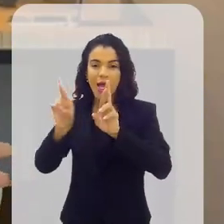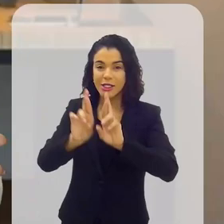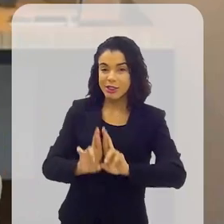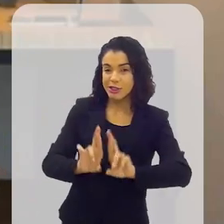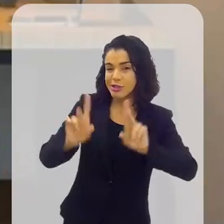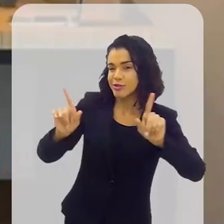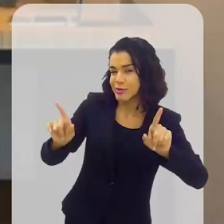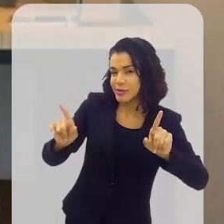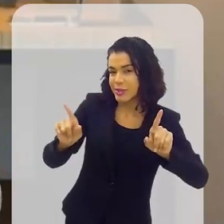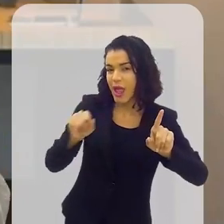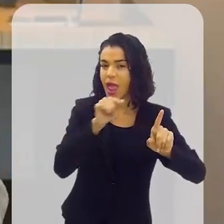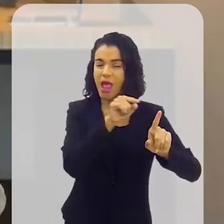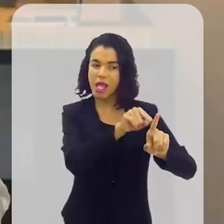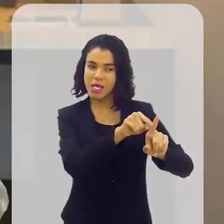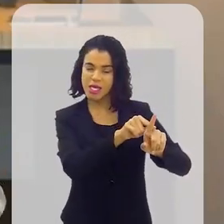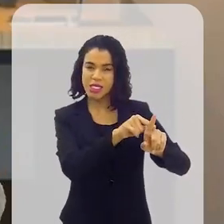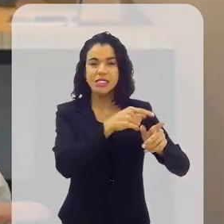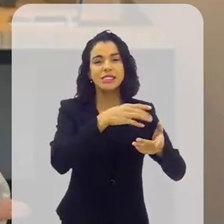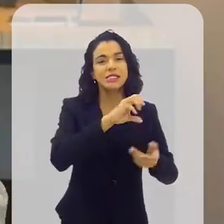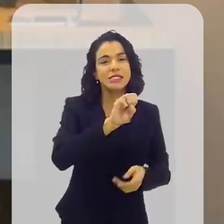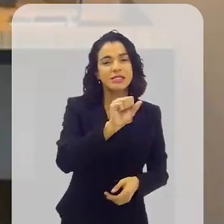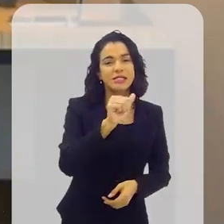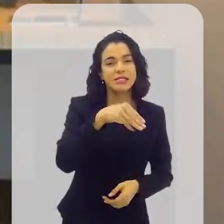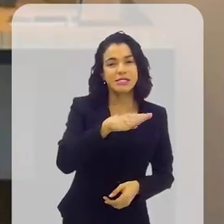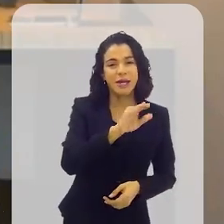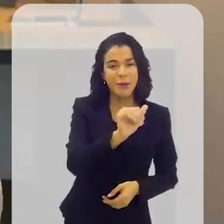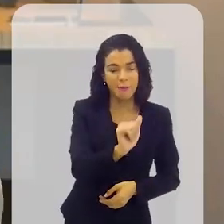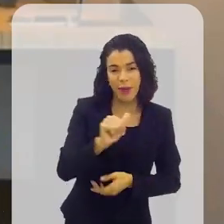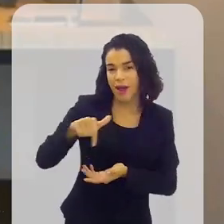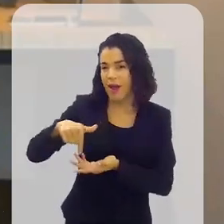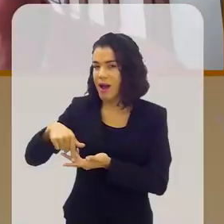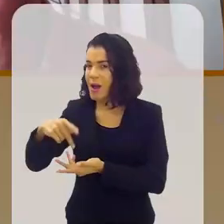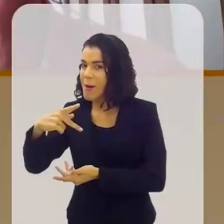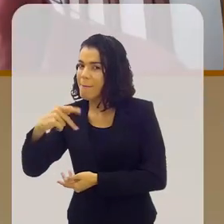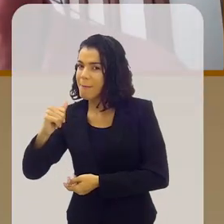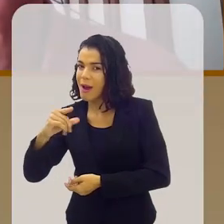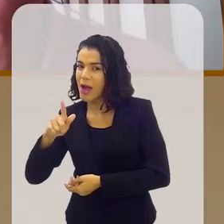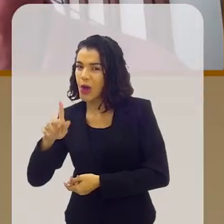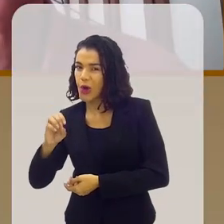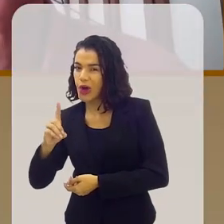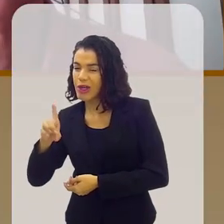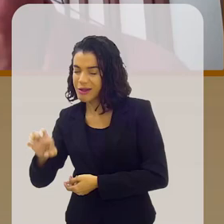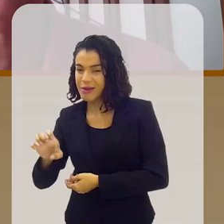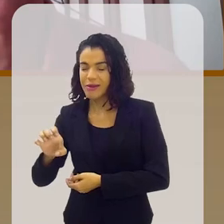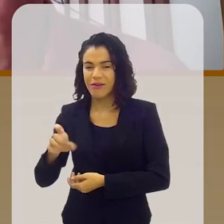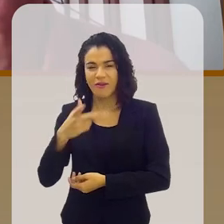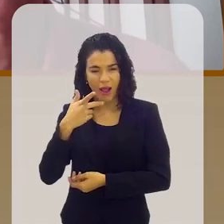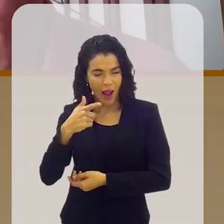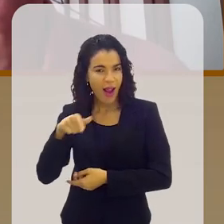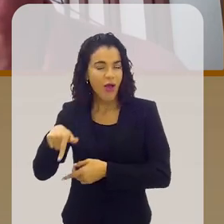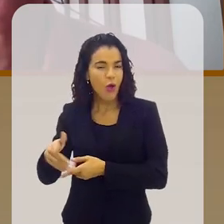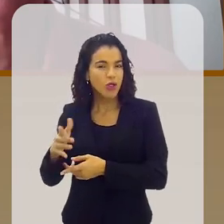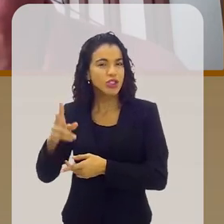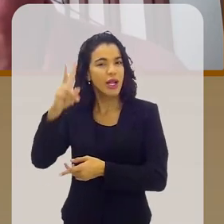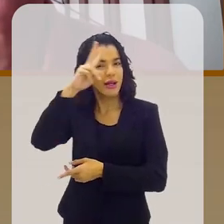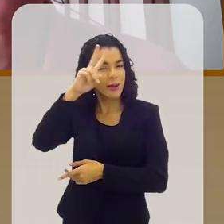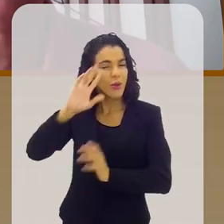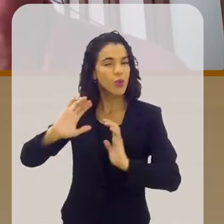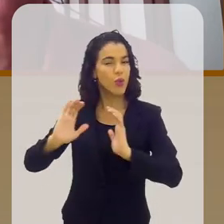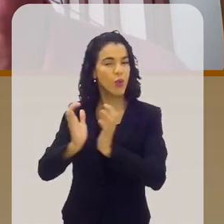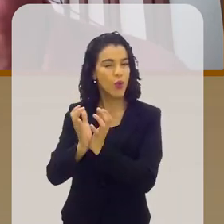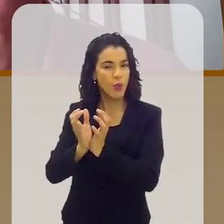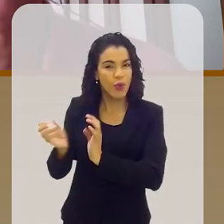momento, né, começaram a distinguir samba e pagode? Hoje, né, a gente fala muito dos pagodes, lembrando